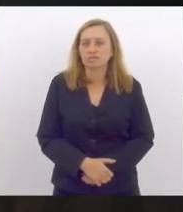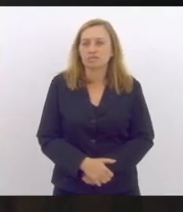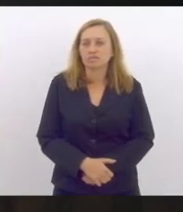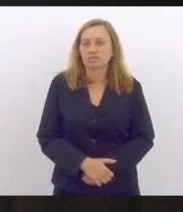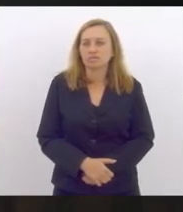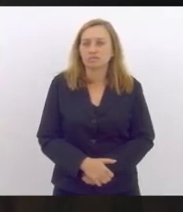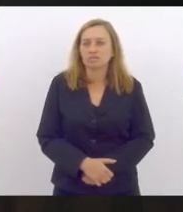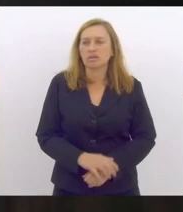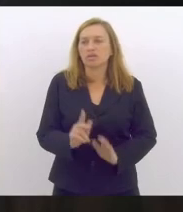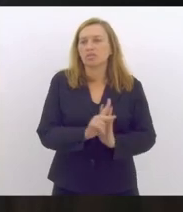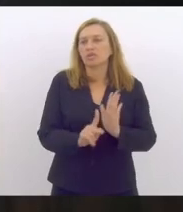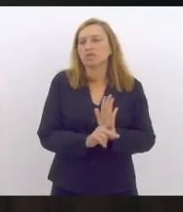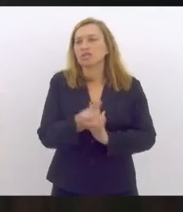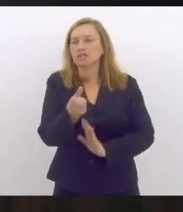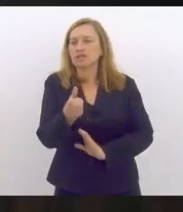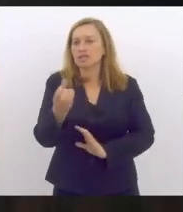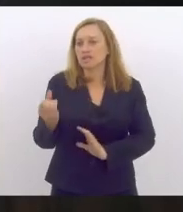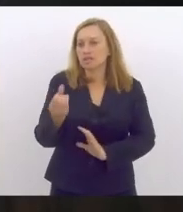No projeto